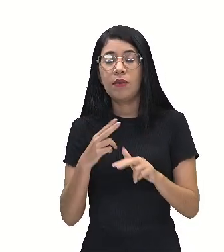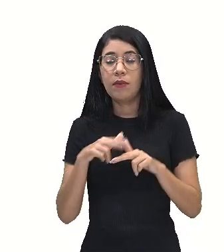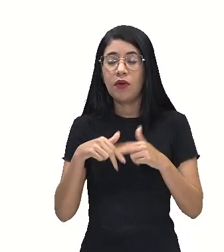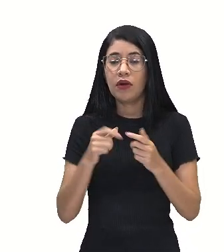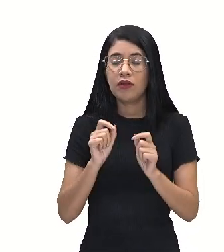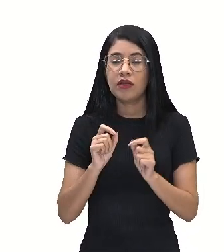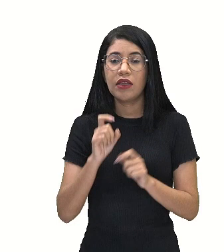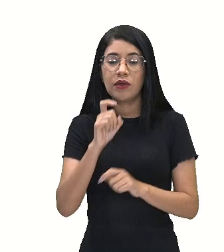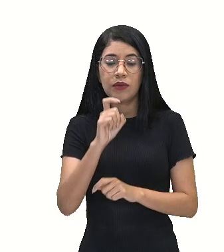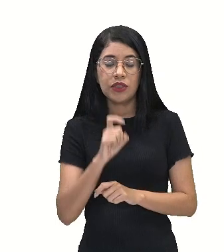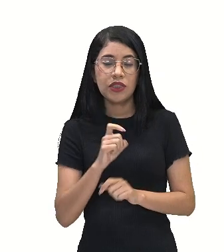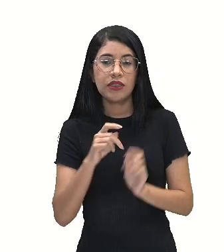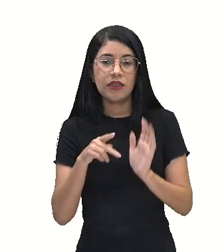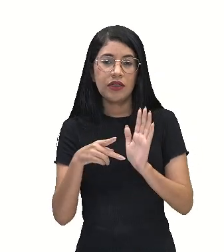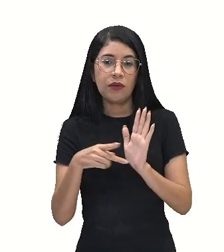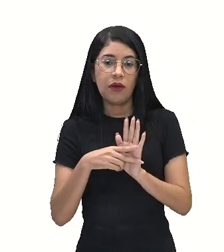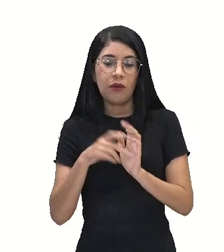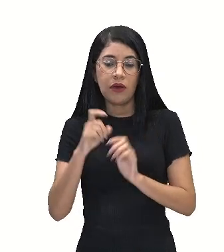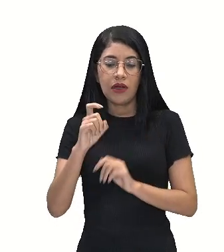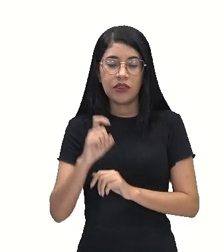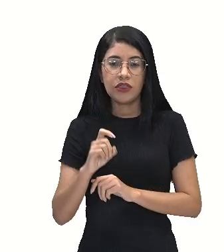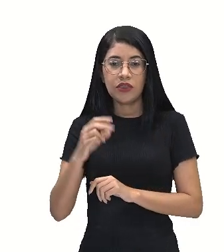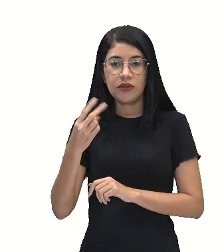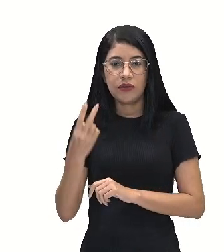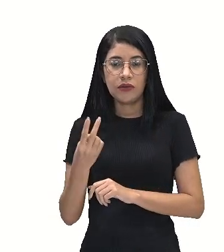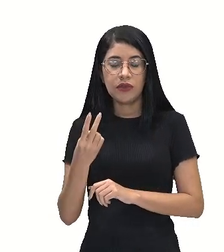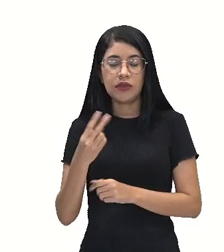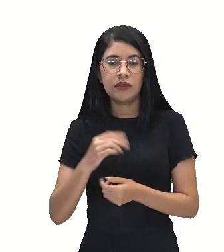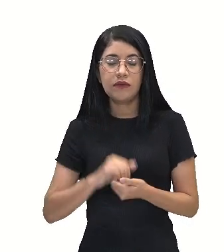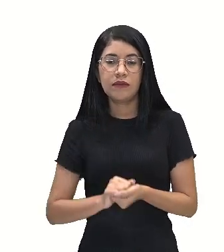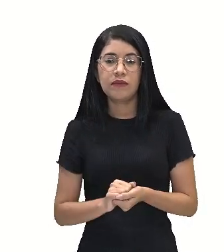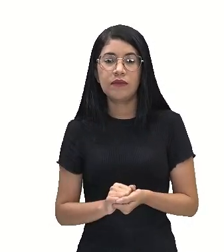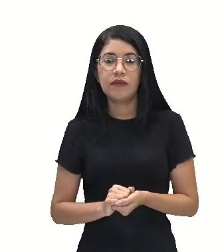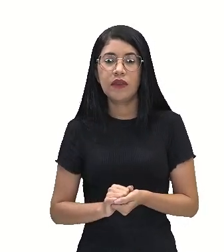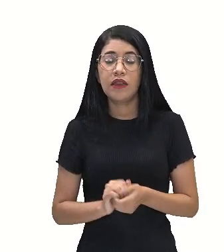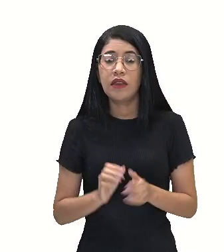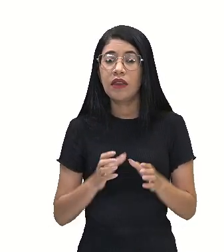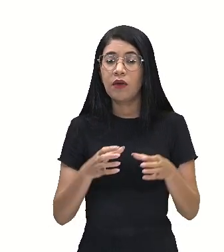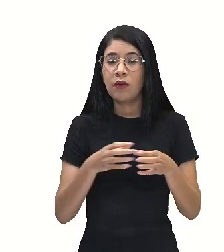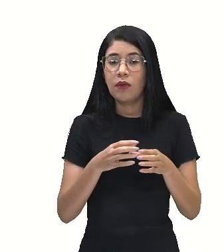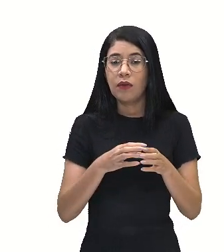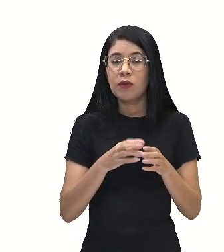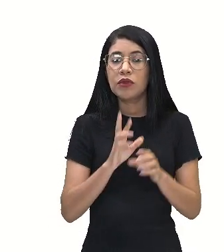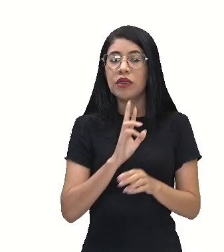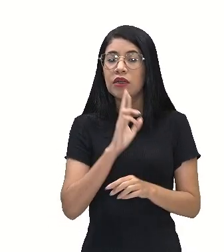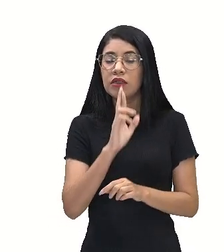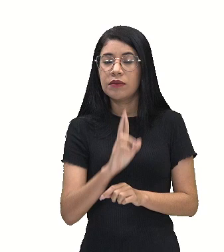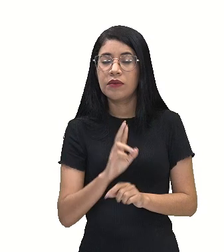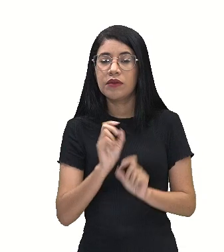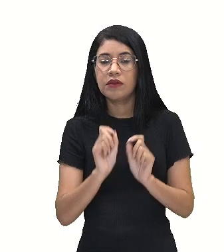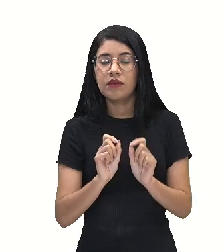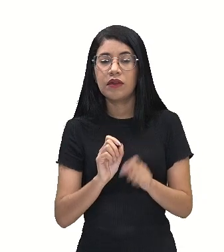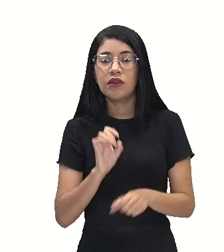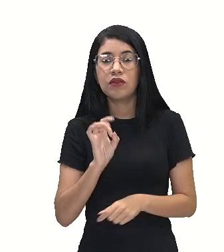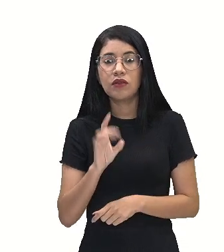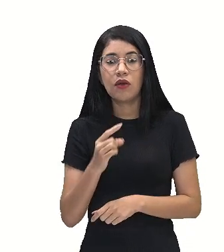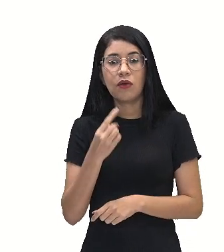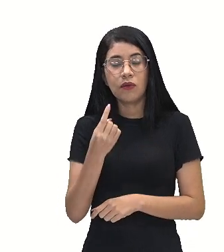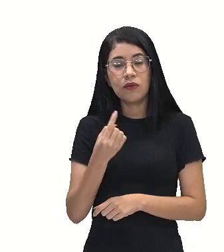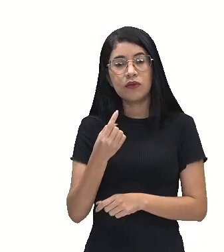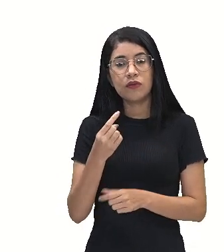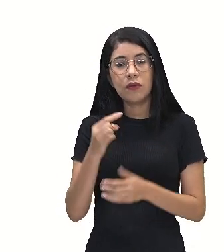x' é igual a x duas linhas. E o nosso conjunto solução, né, é formado apenas por um